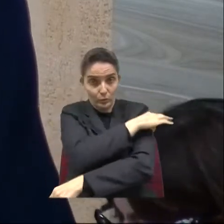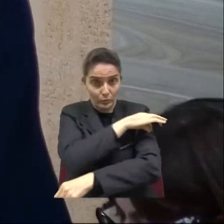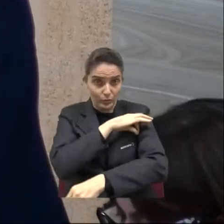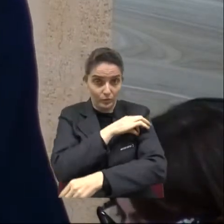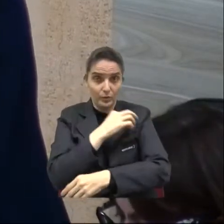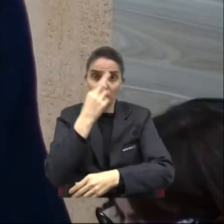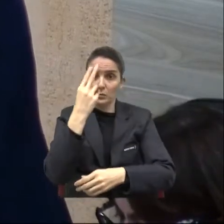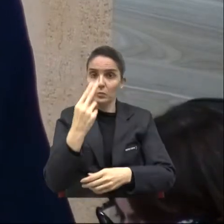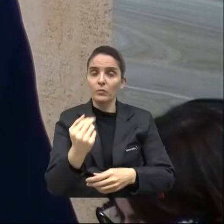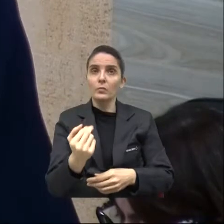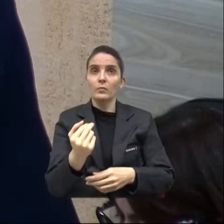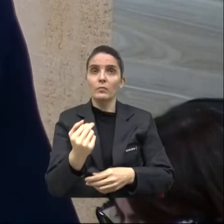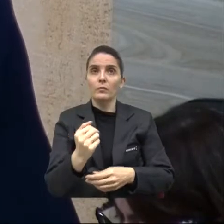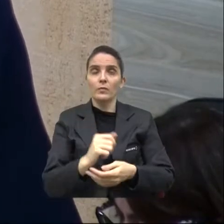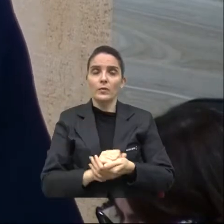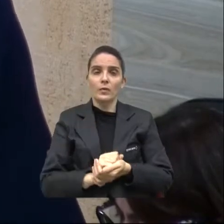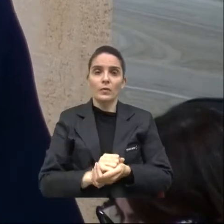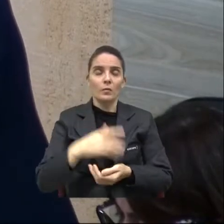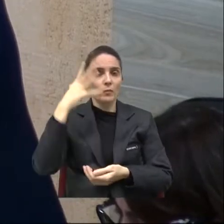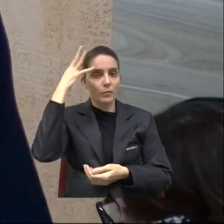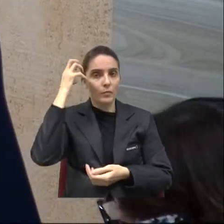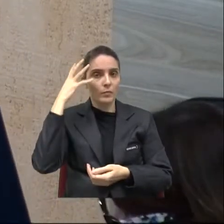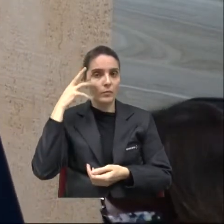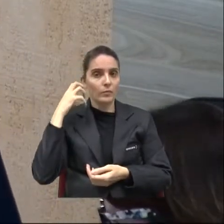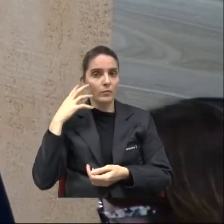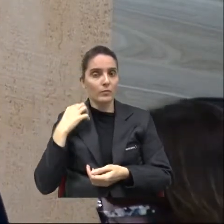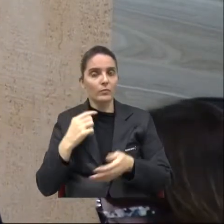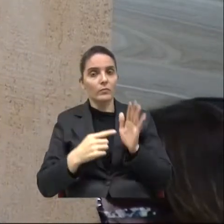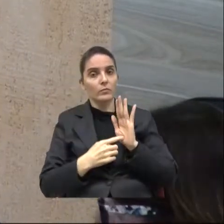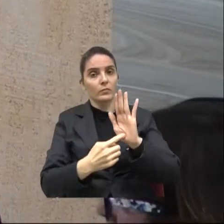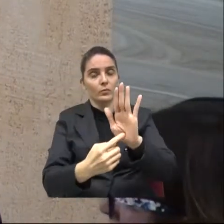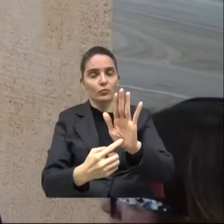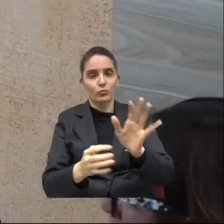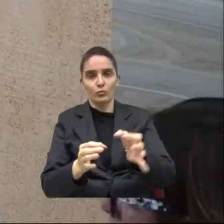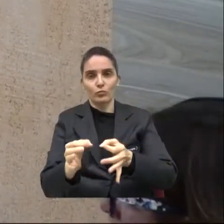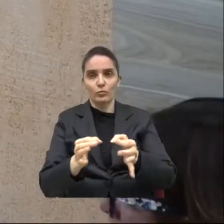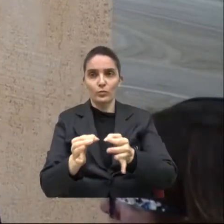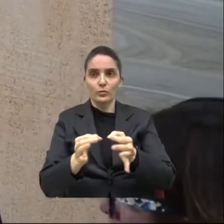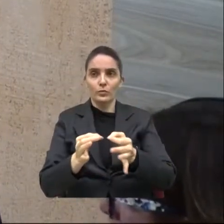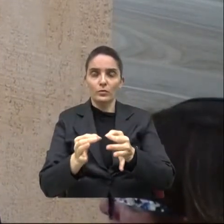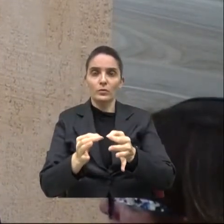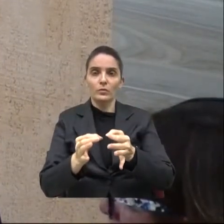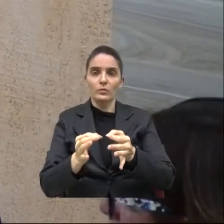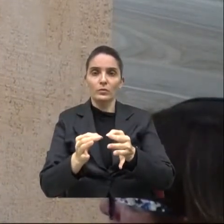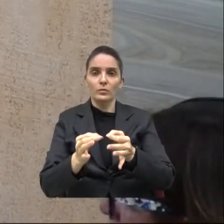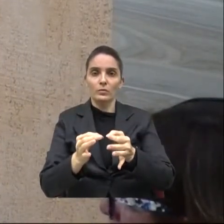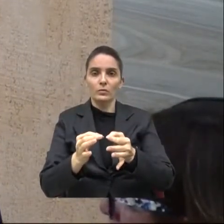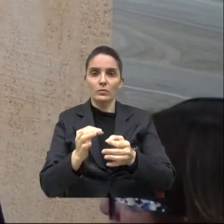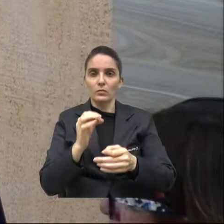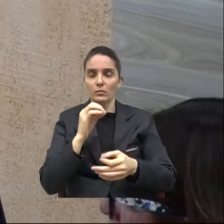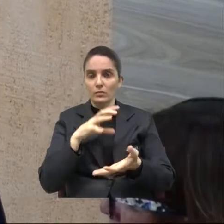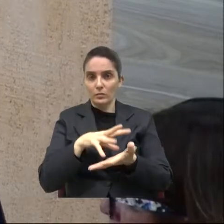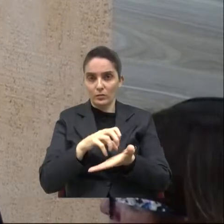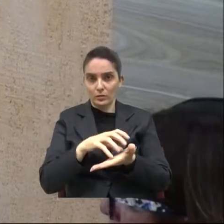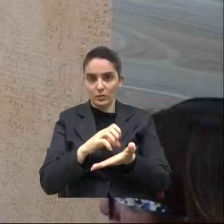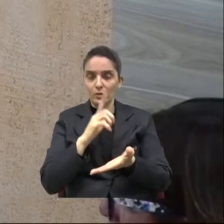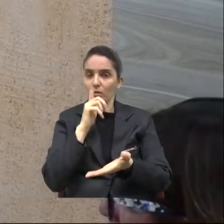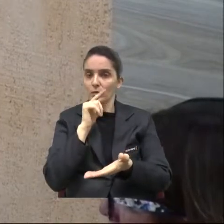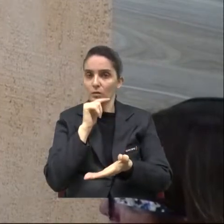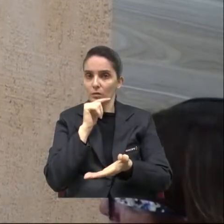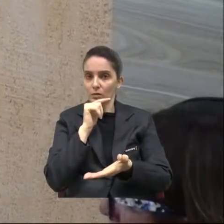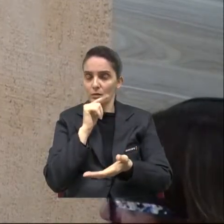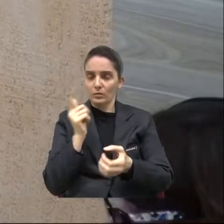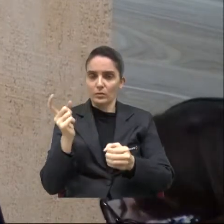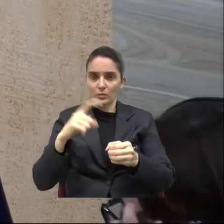teve quando a vereadora Lubogo apresentou, por exemplo, um projeto em cima da taxa de religação de água,